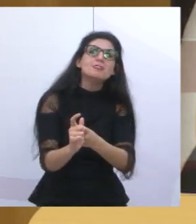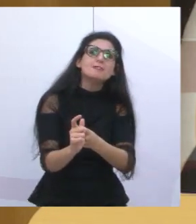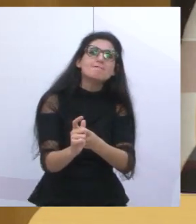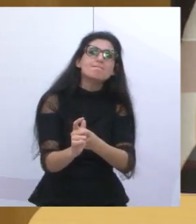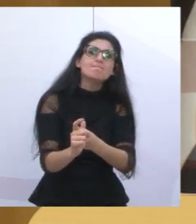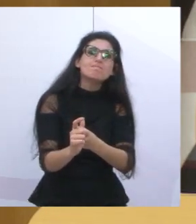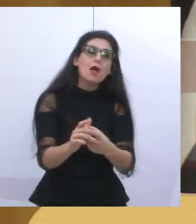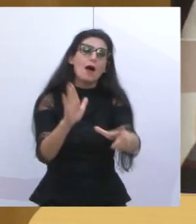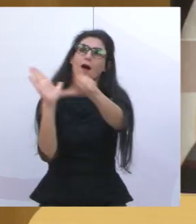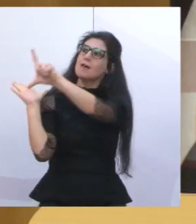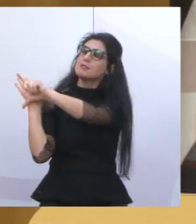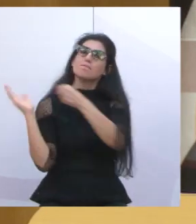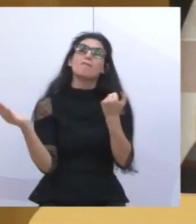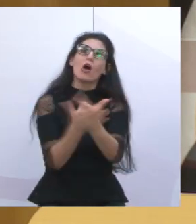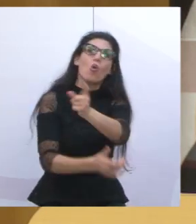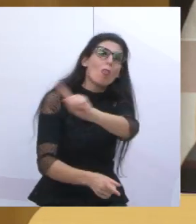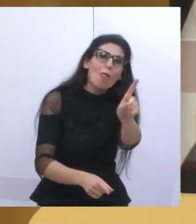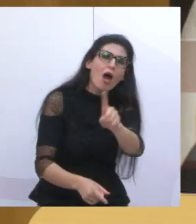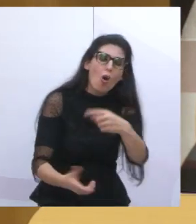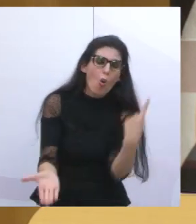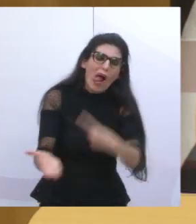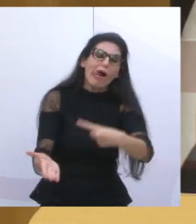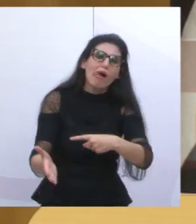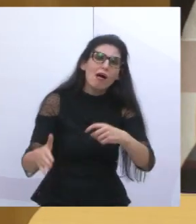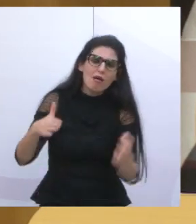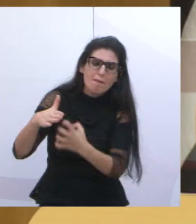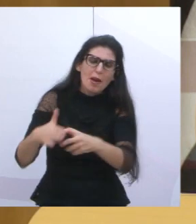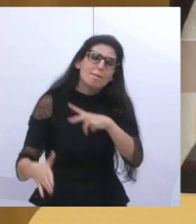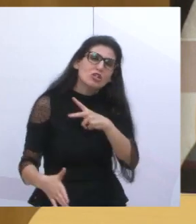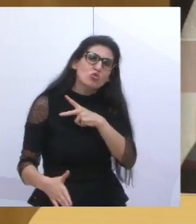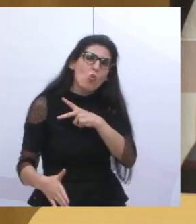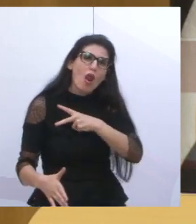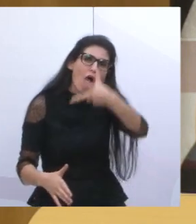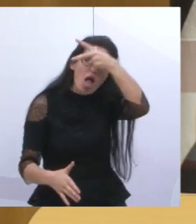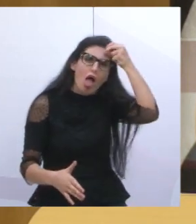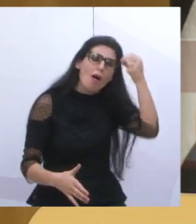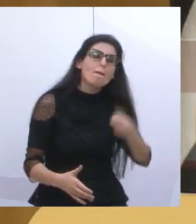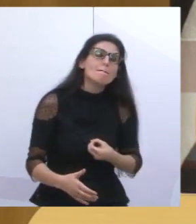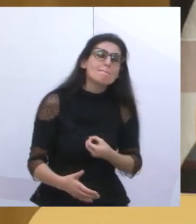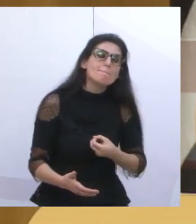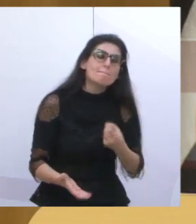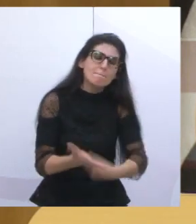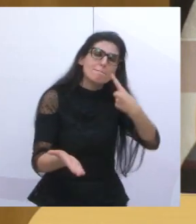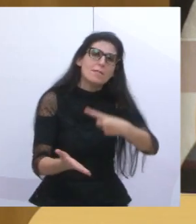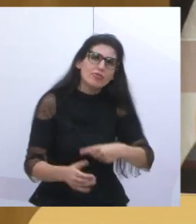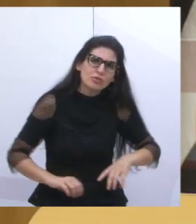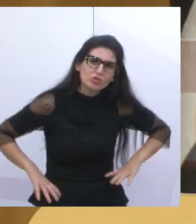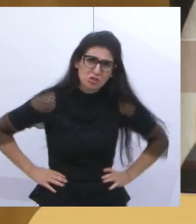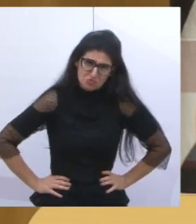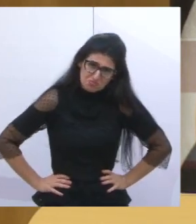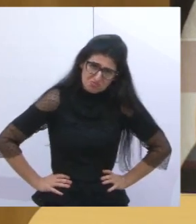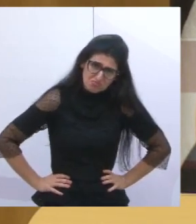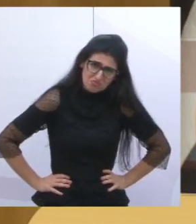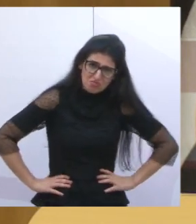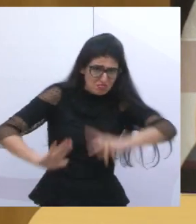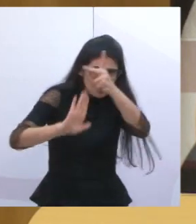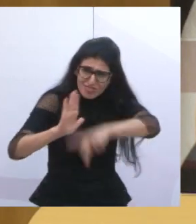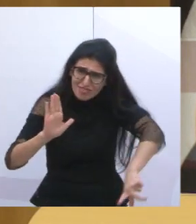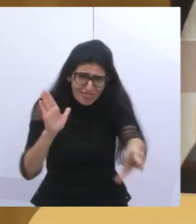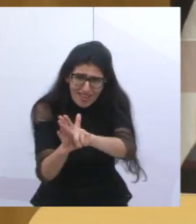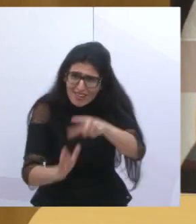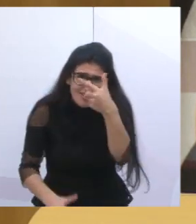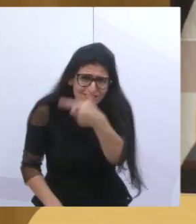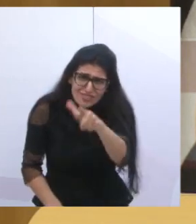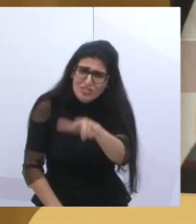melhoria? Cadê? Quem são? Quem são essas pessoas? Não está juntado aqui no projeto de lei. Se